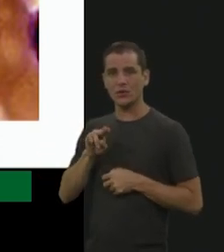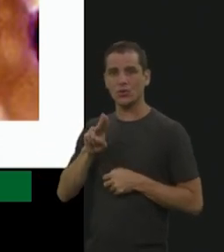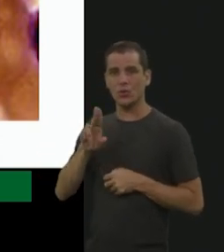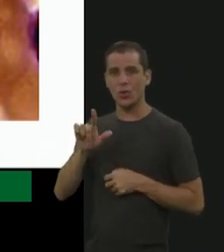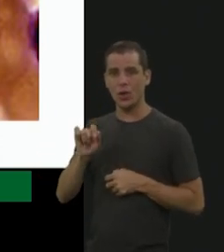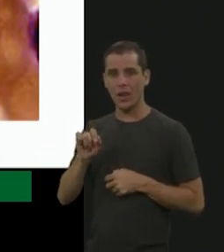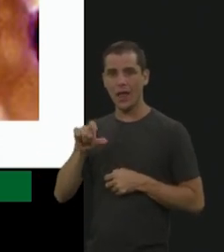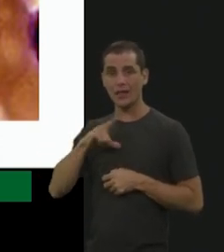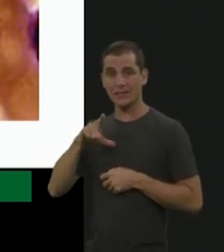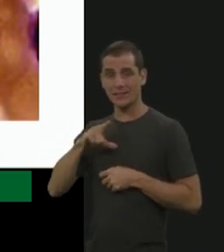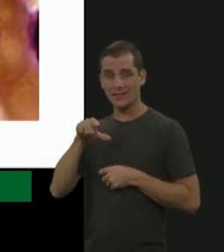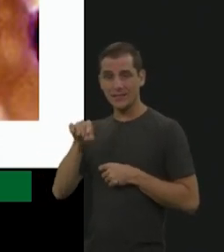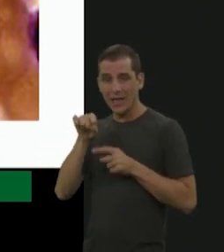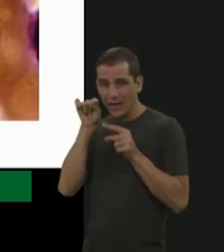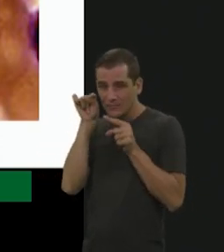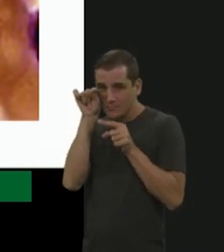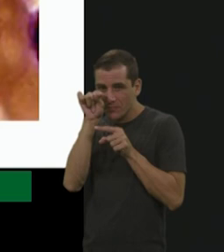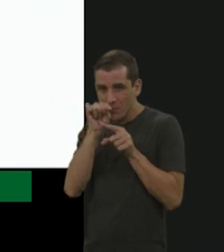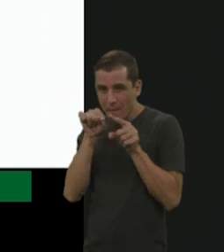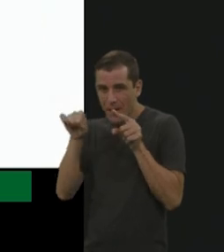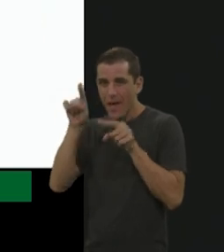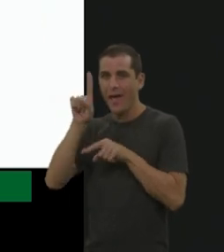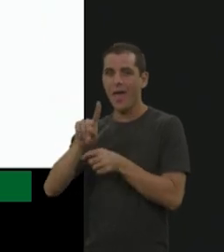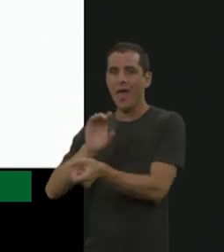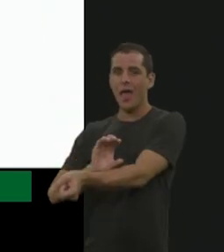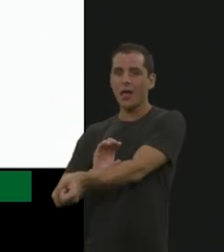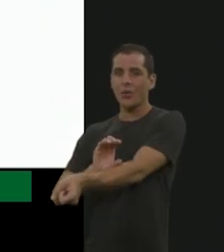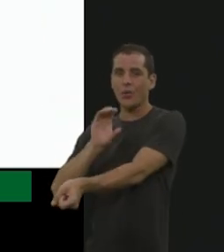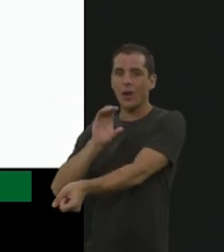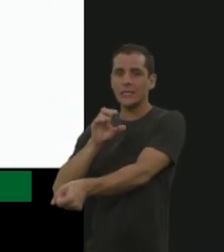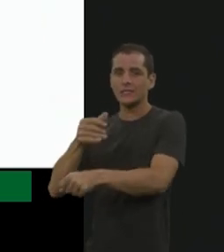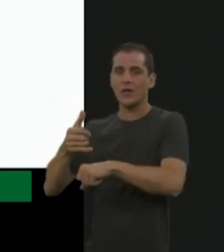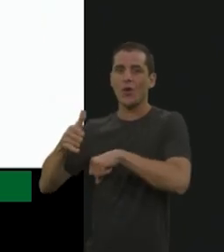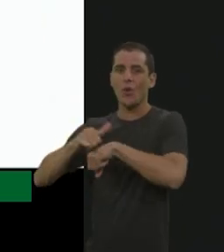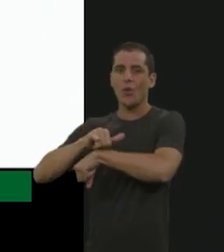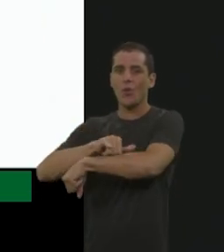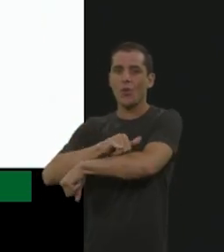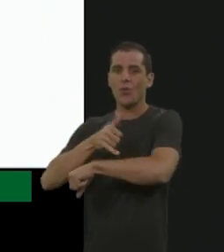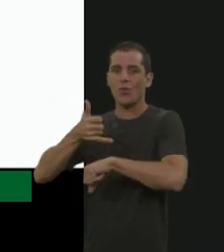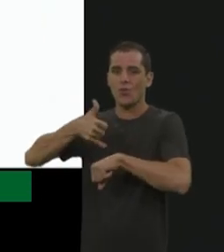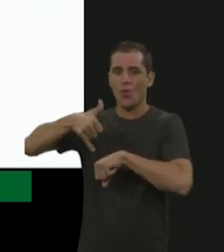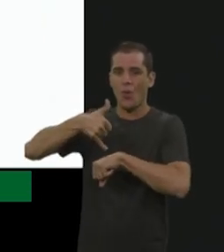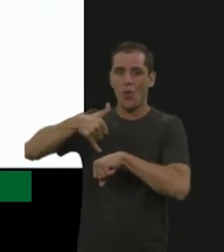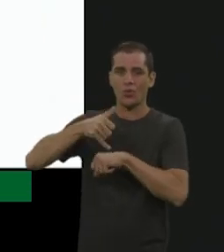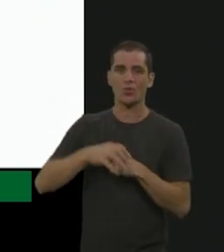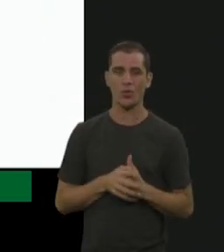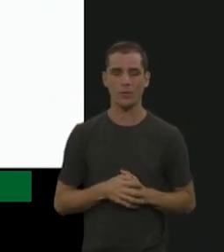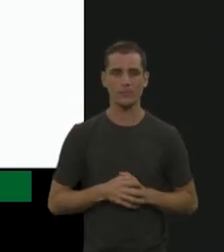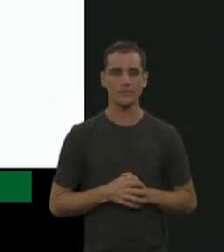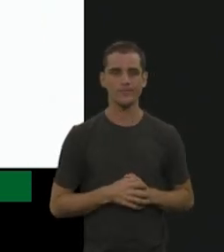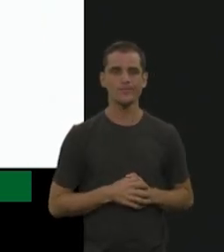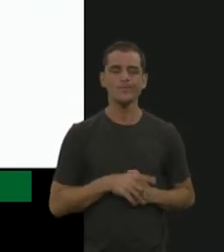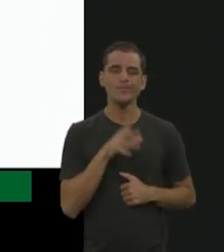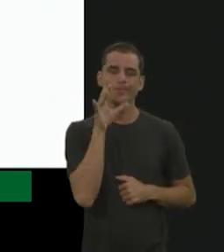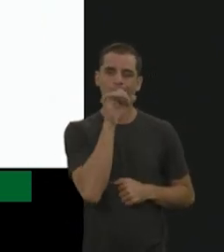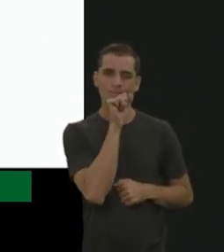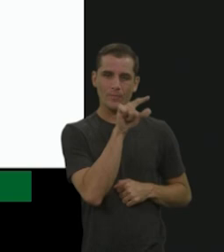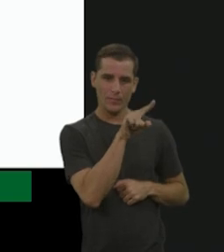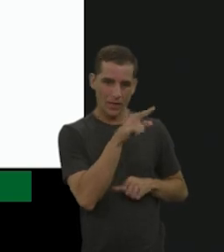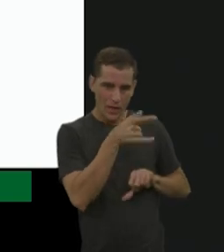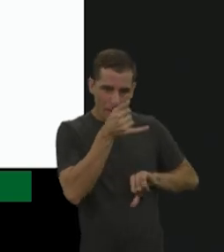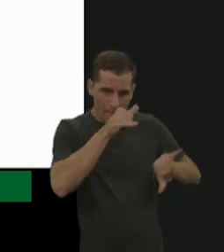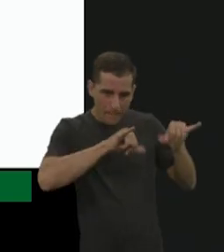esses microvacúolos aqui. Pode passar. Só falando rapidamente do estudo bioquímico para